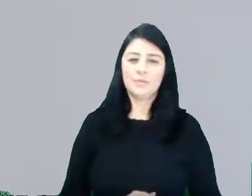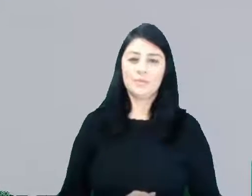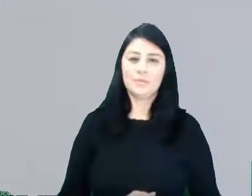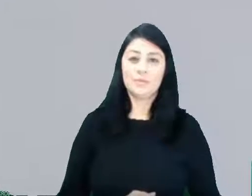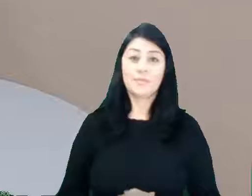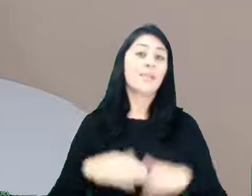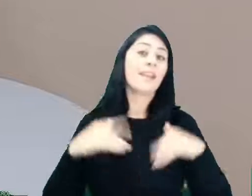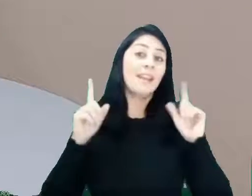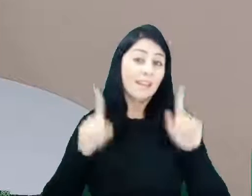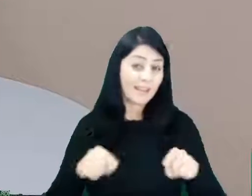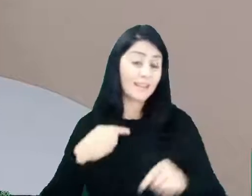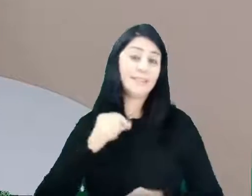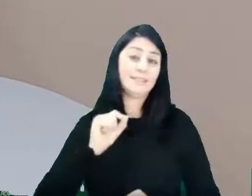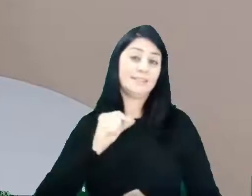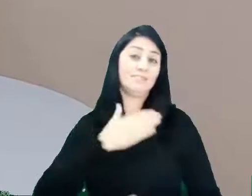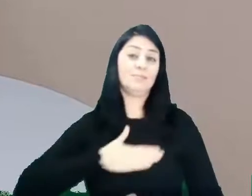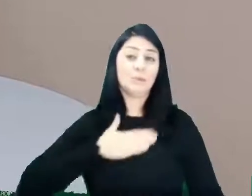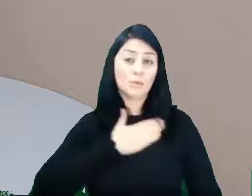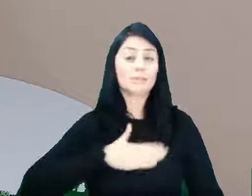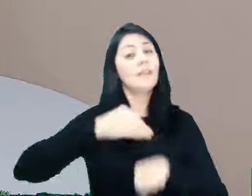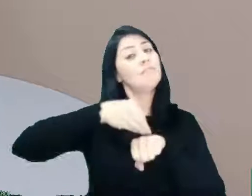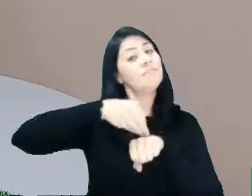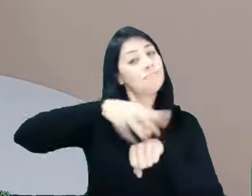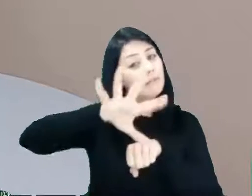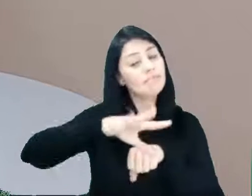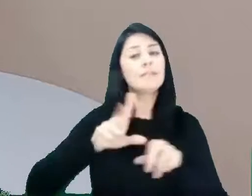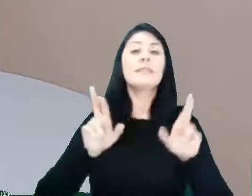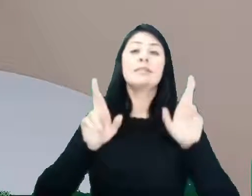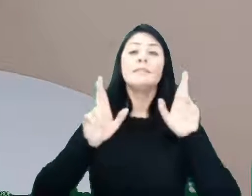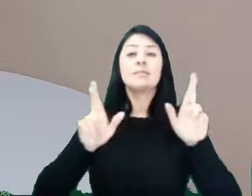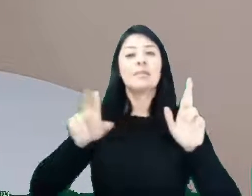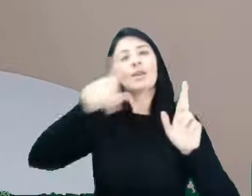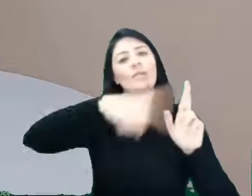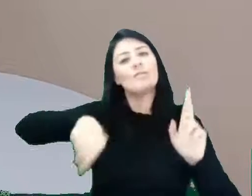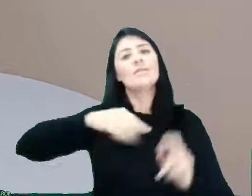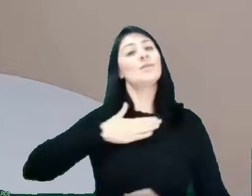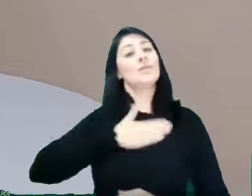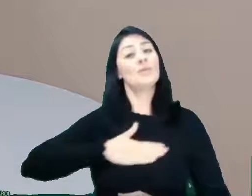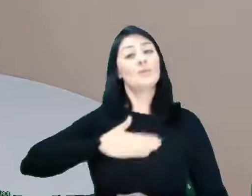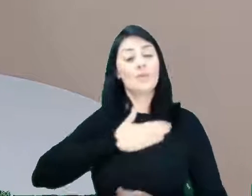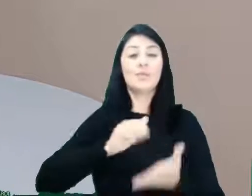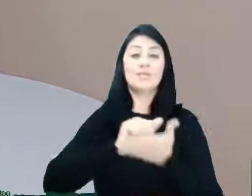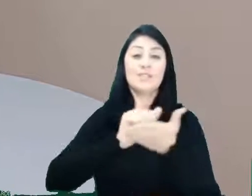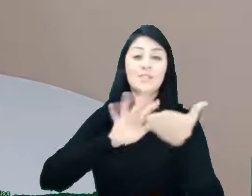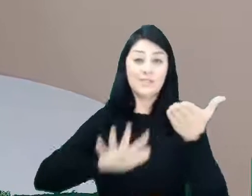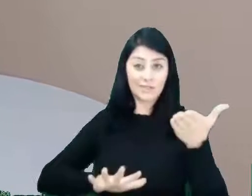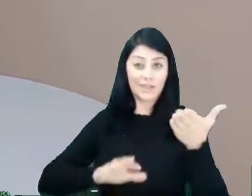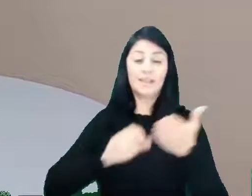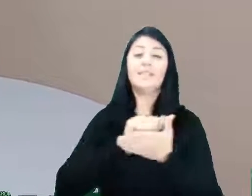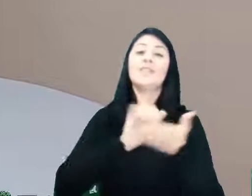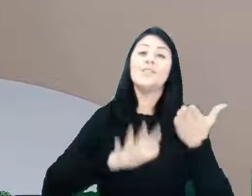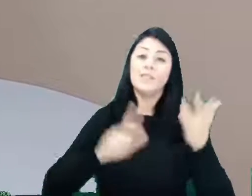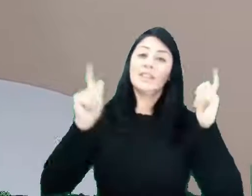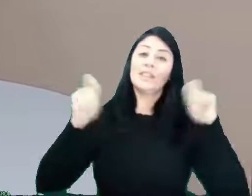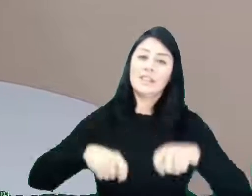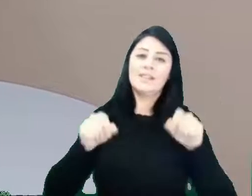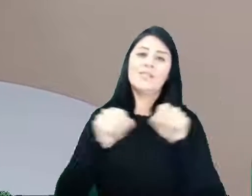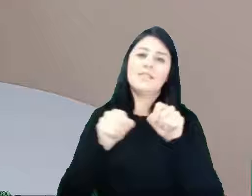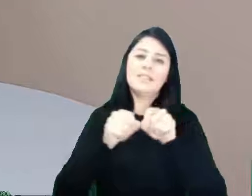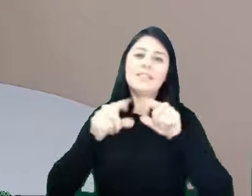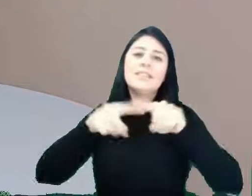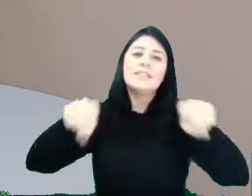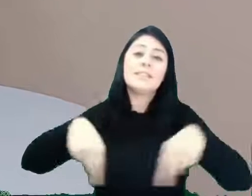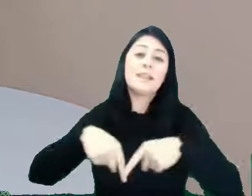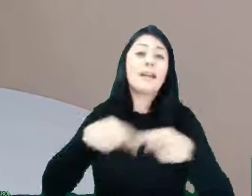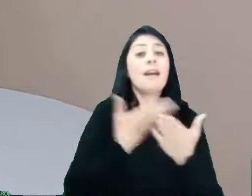Era isso que eu gostaria de passar para vocês. Espero que gostem dessa atividade. Essa atividade pode ser